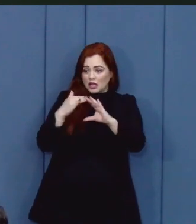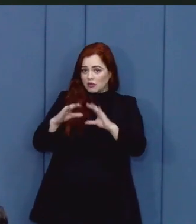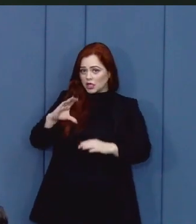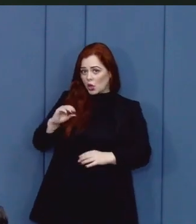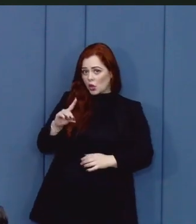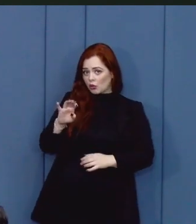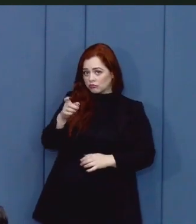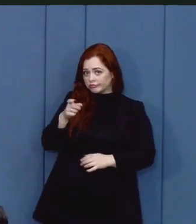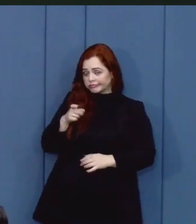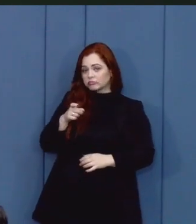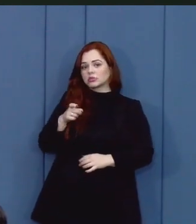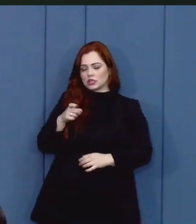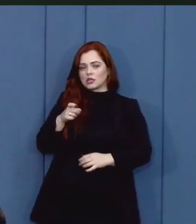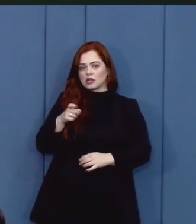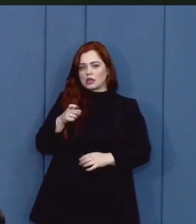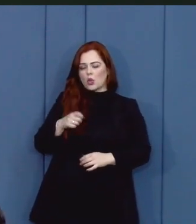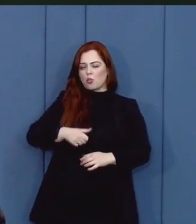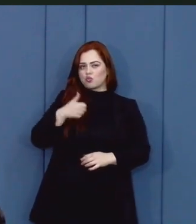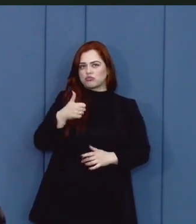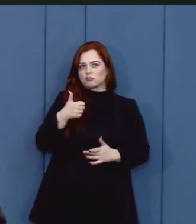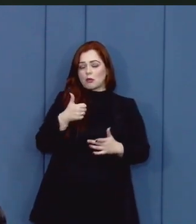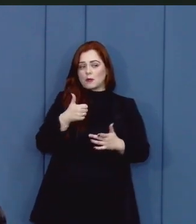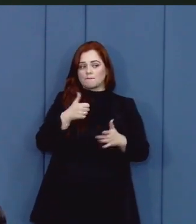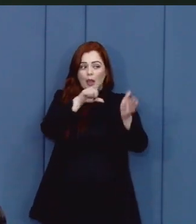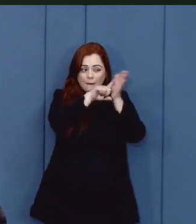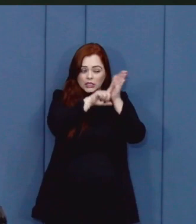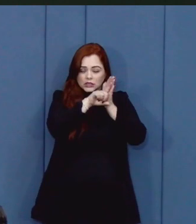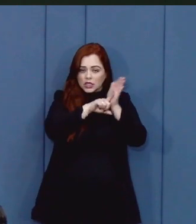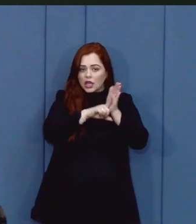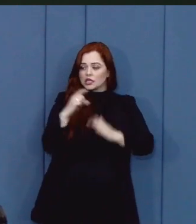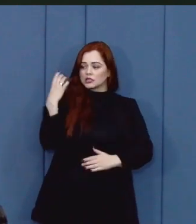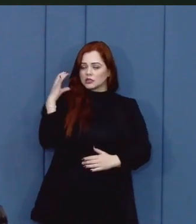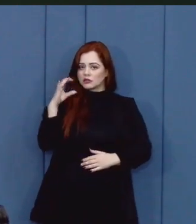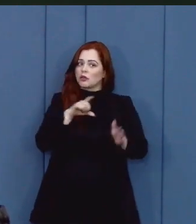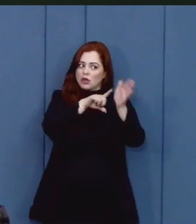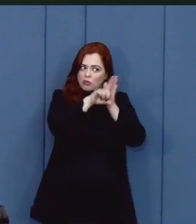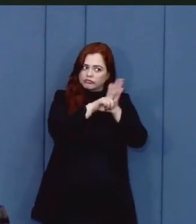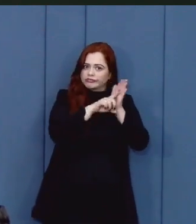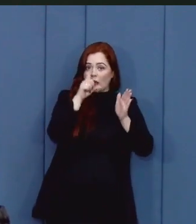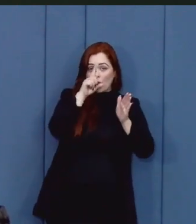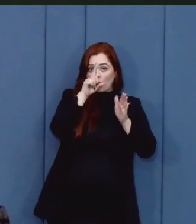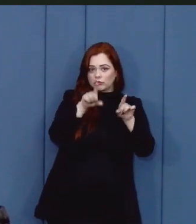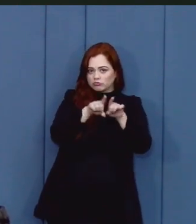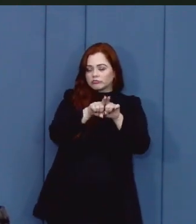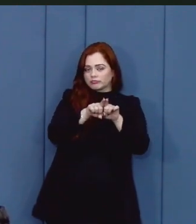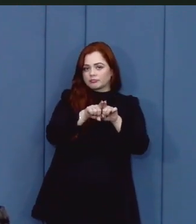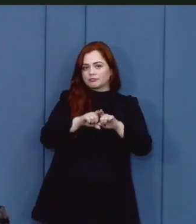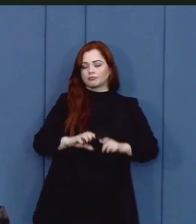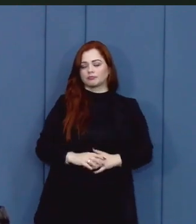Códex a partir de uma avaliação científica e de uma avaliação de risco